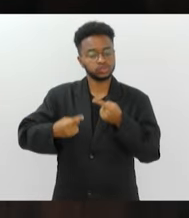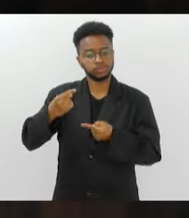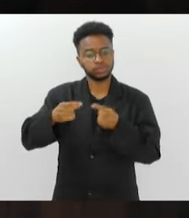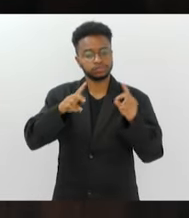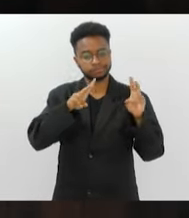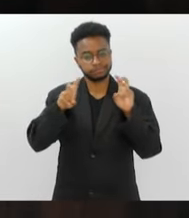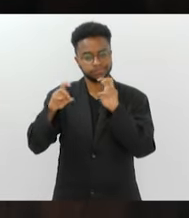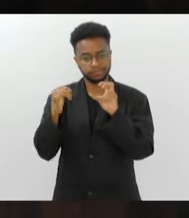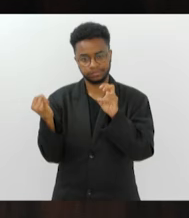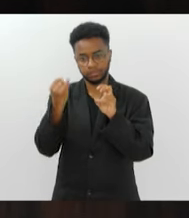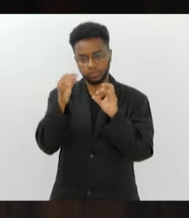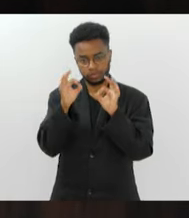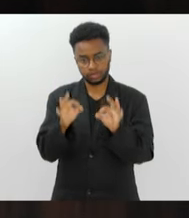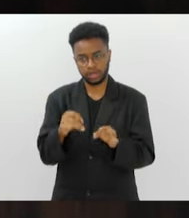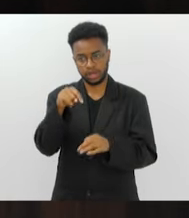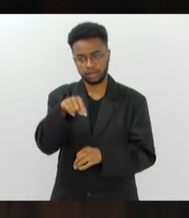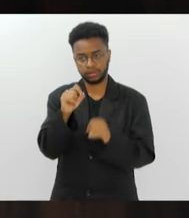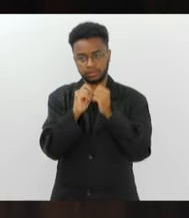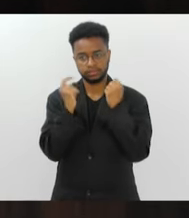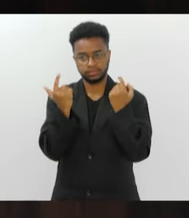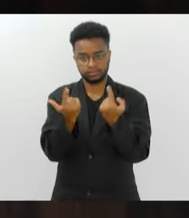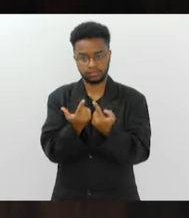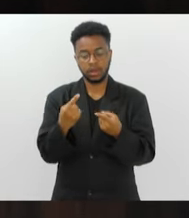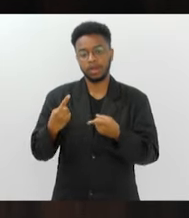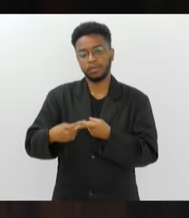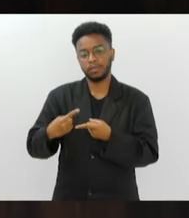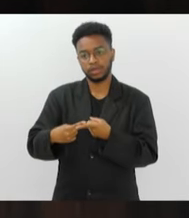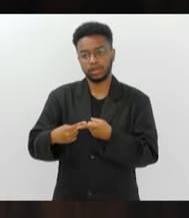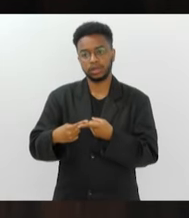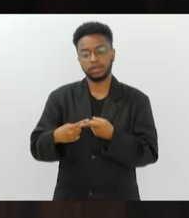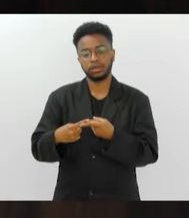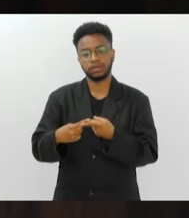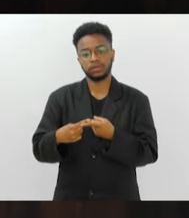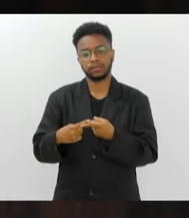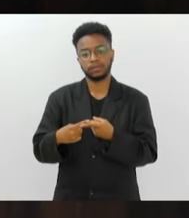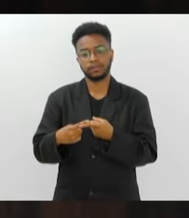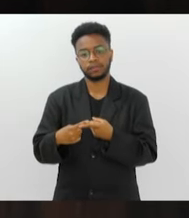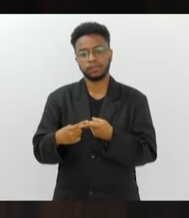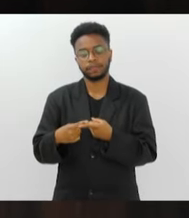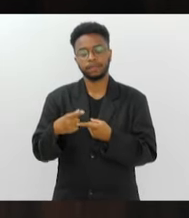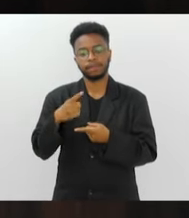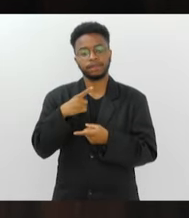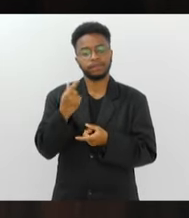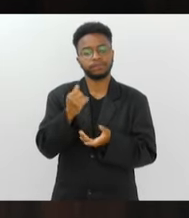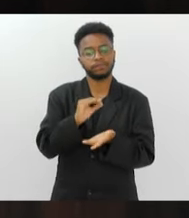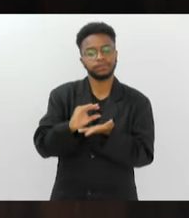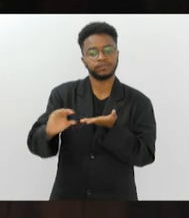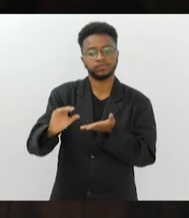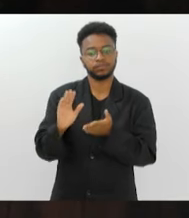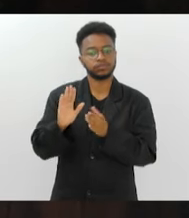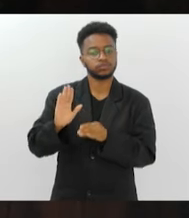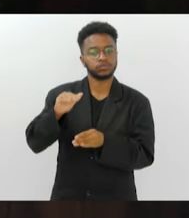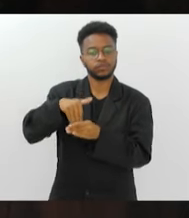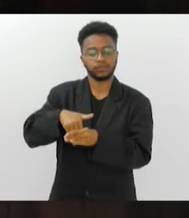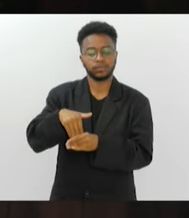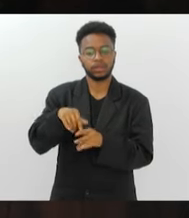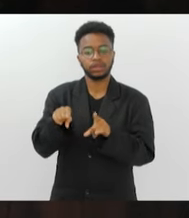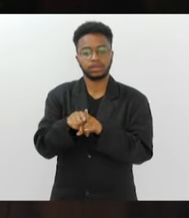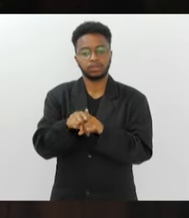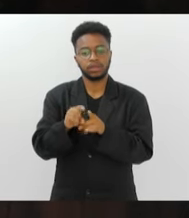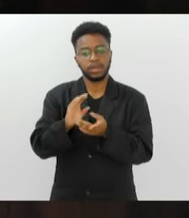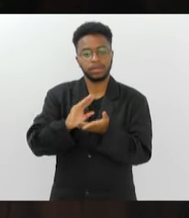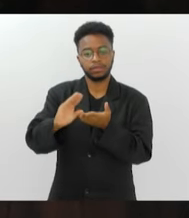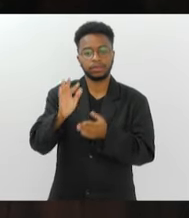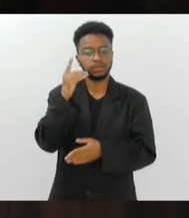é importantíssimo aqui na casa, até porque vivenciar os fundos eleitorais, as emendas parlamentares do Congresso Nacional de